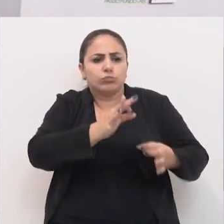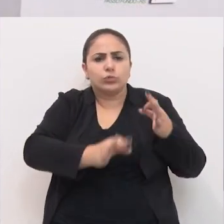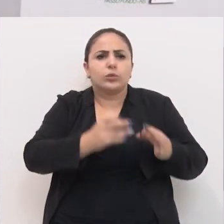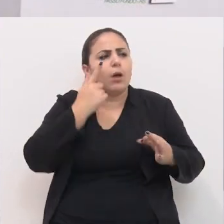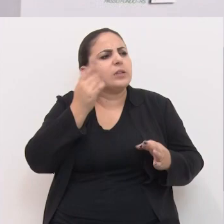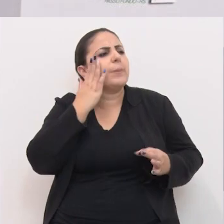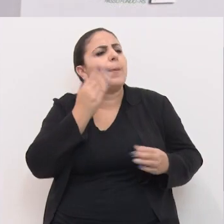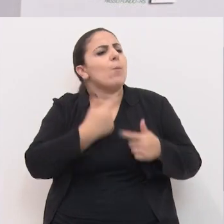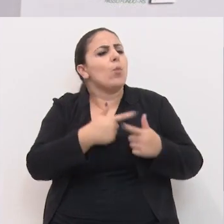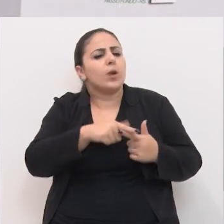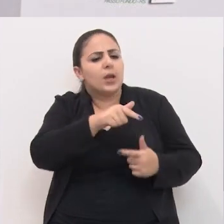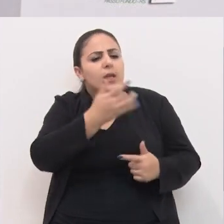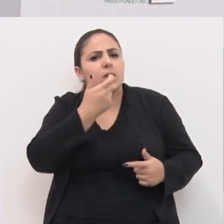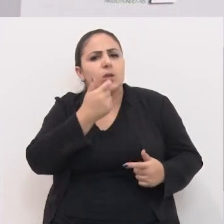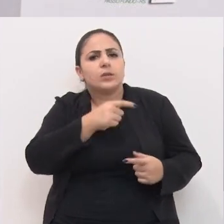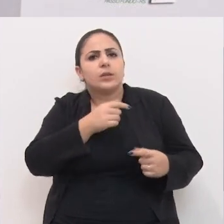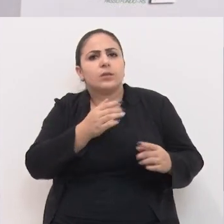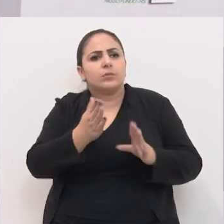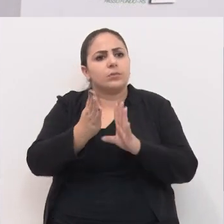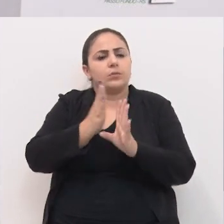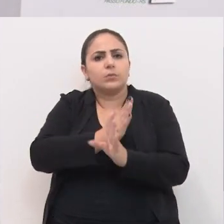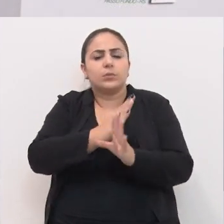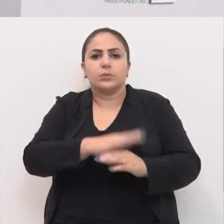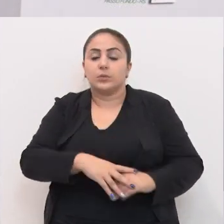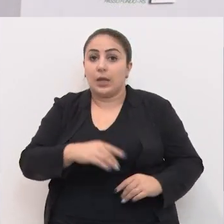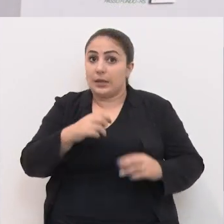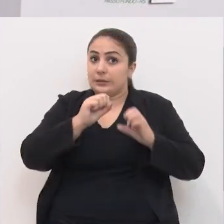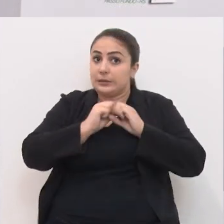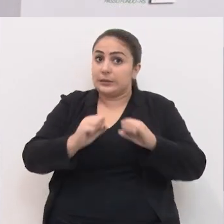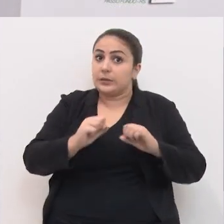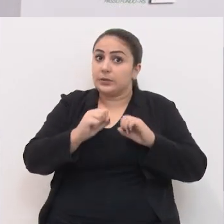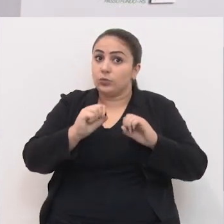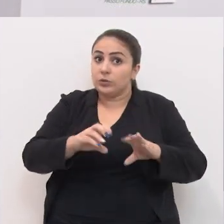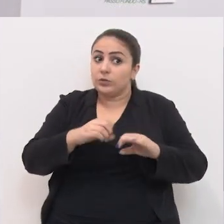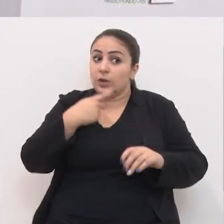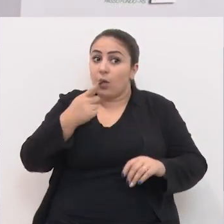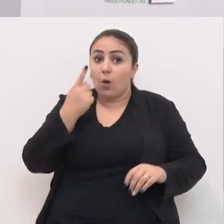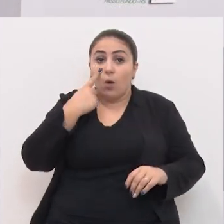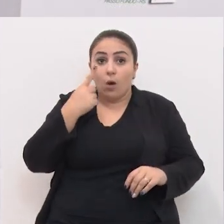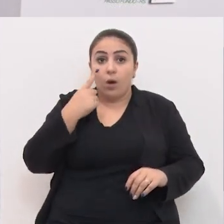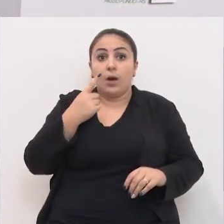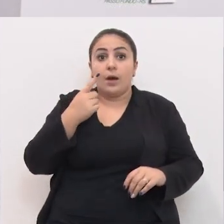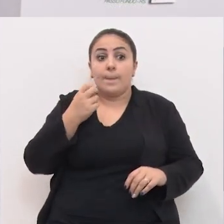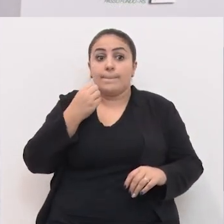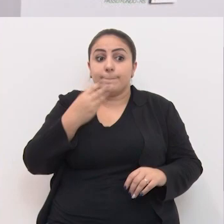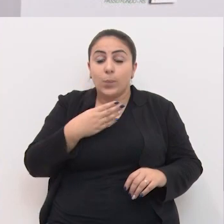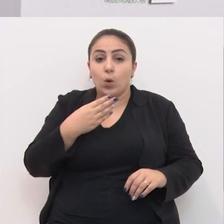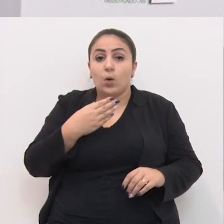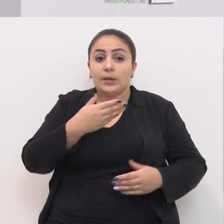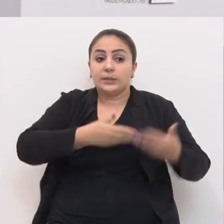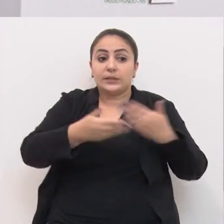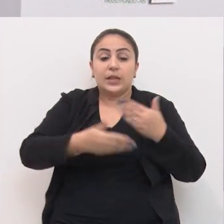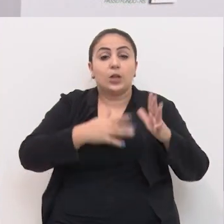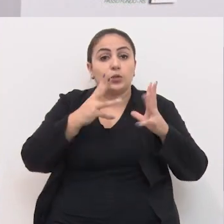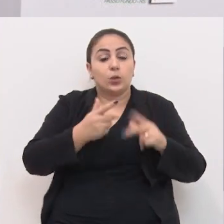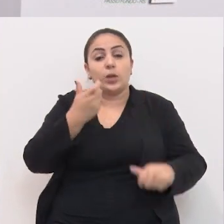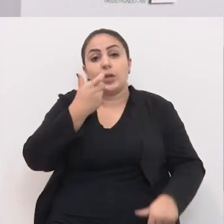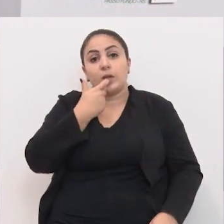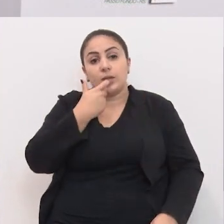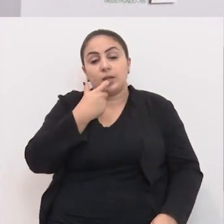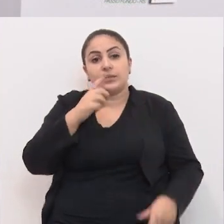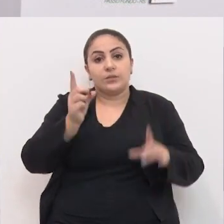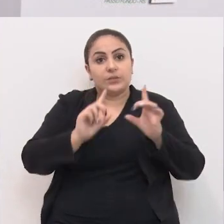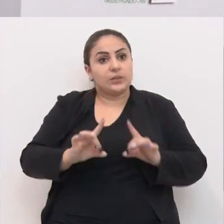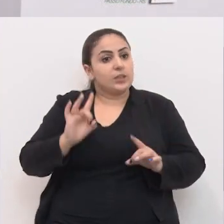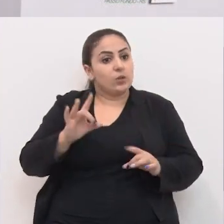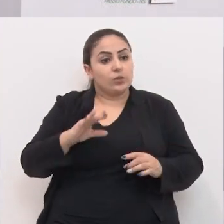locomover, mas tinha dificuldades de se relacionar com outras deficiências. E a mãe, então, foi